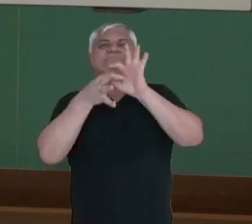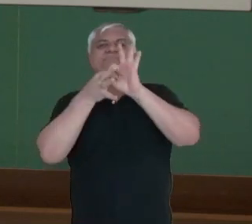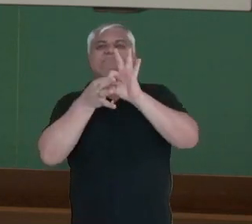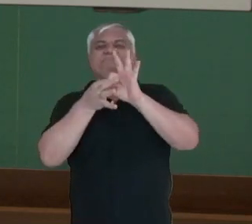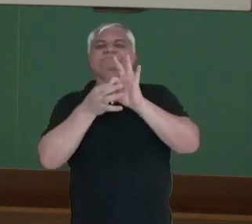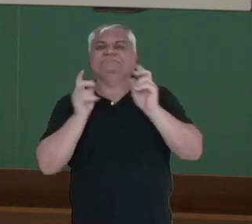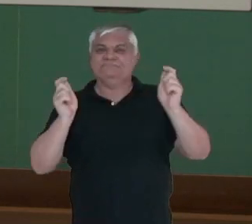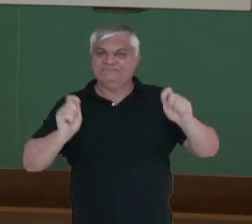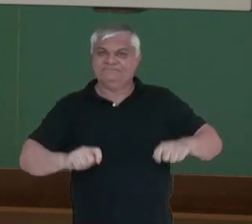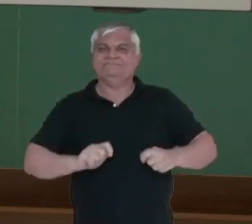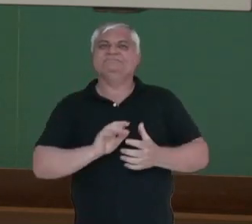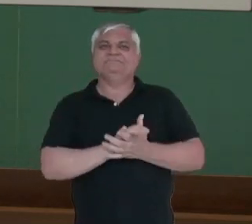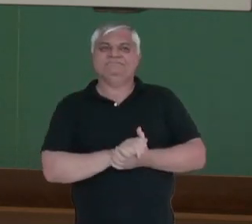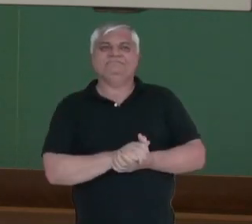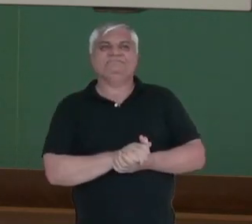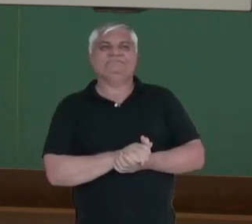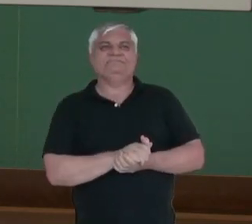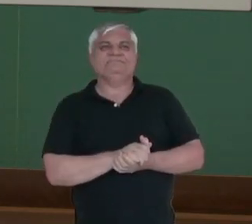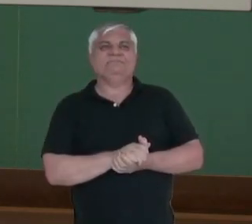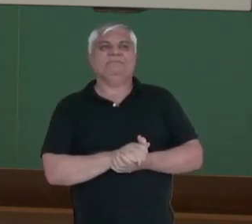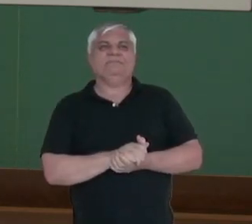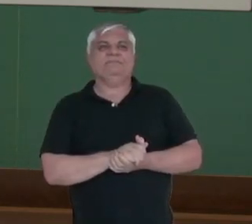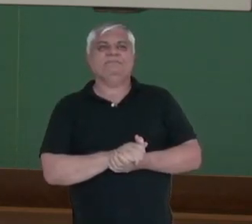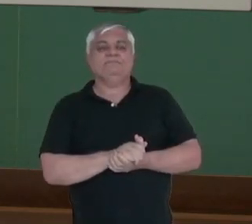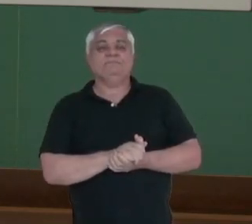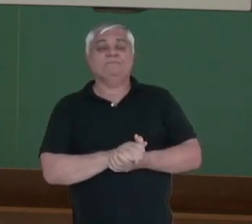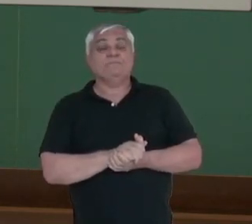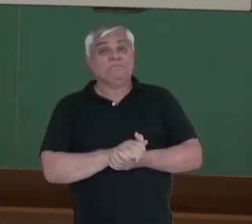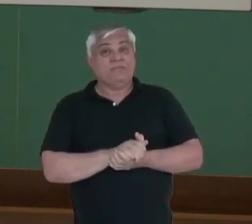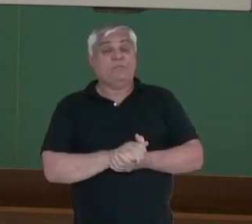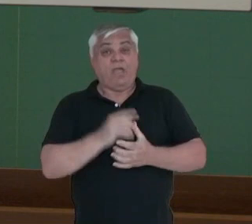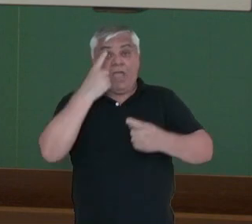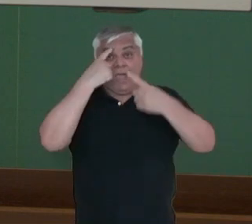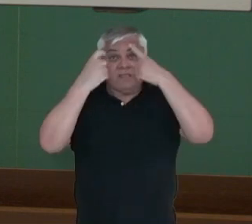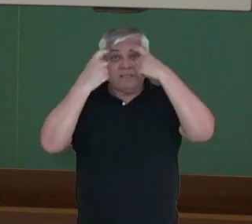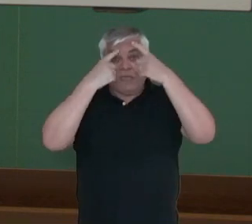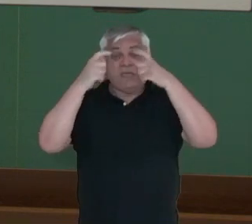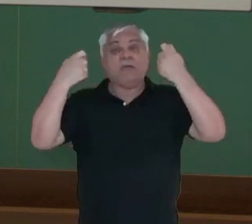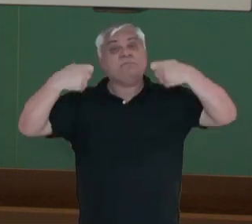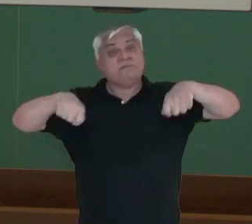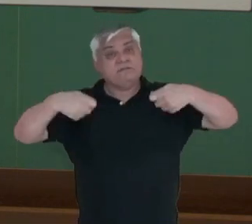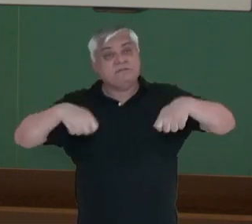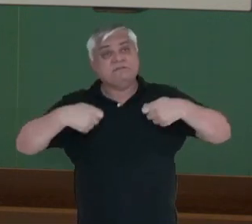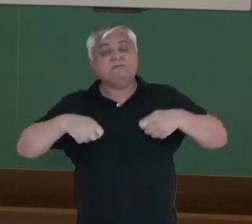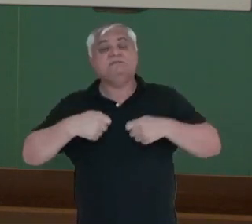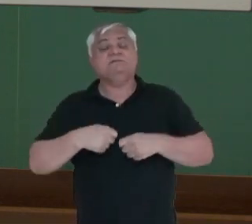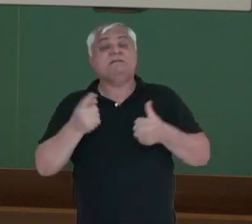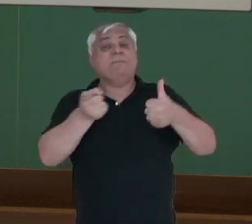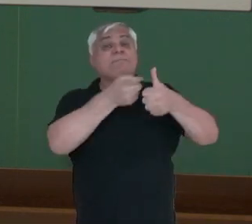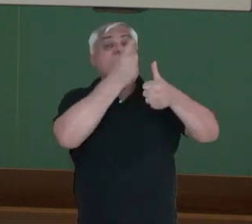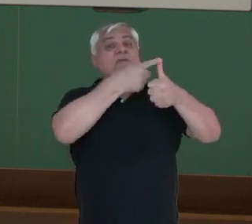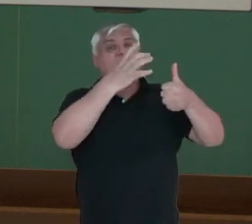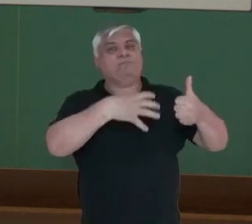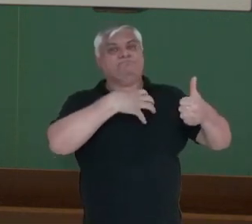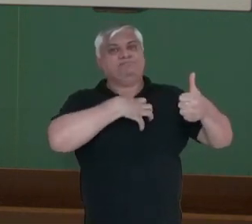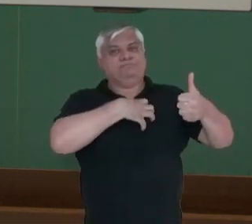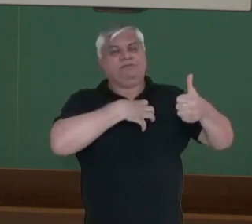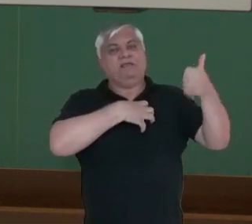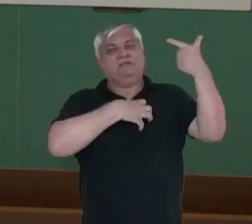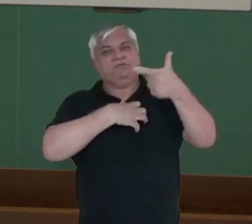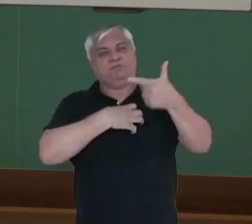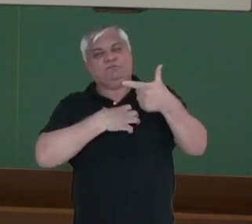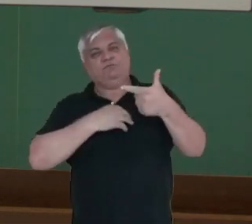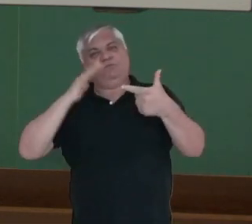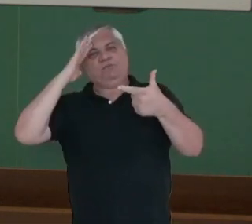impressões sensíveis, certo? A ideia sempre depende, então, das impressões. Essas impressões que nós